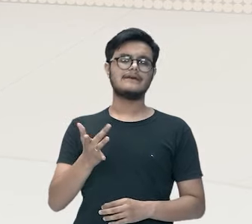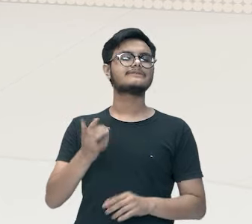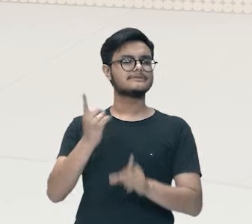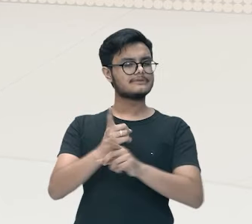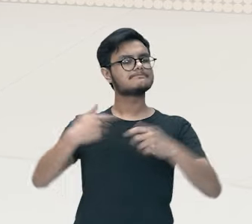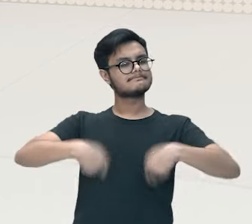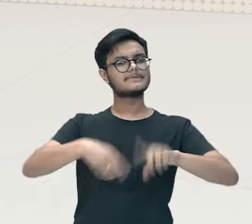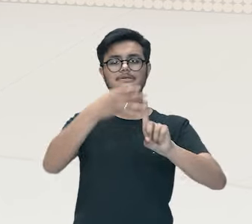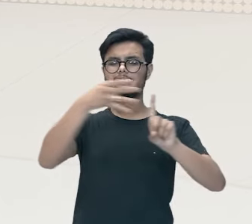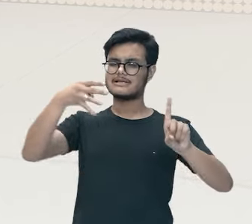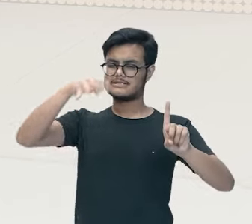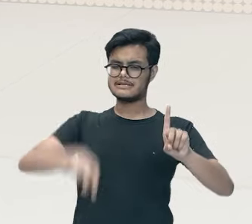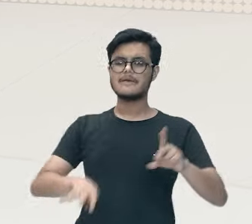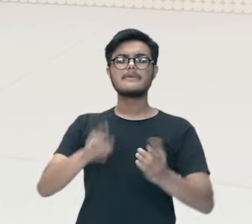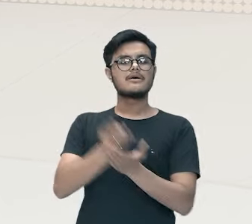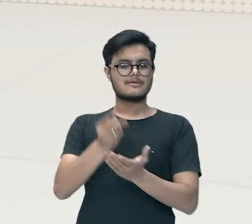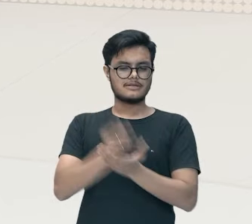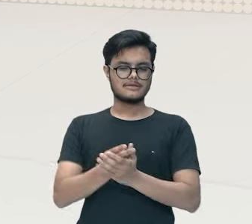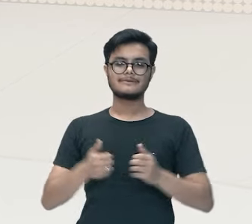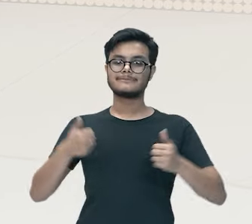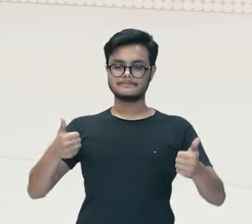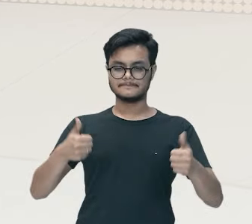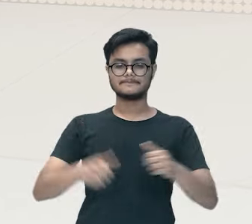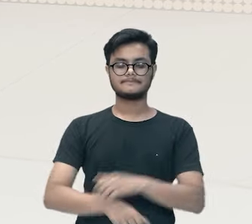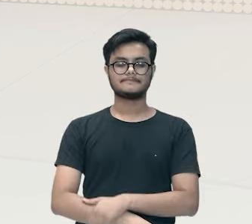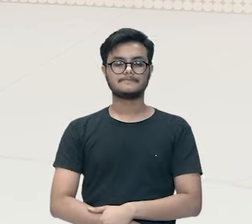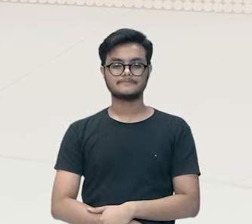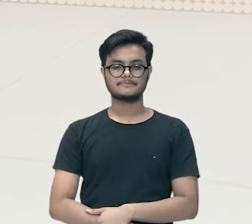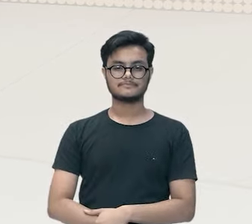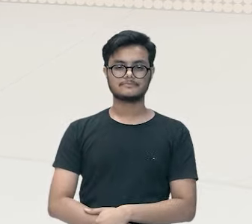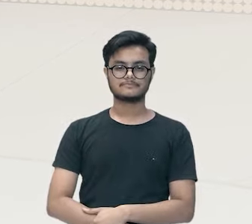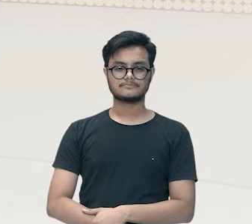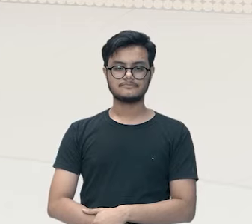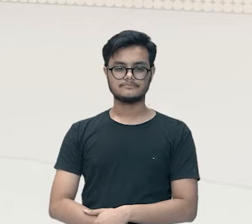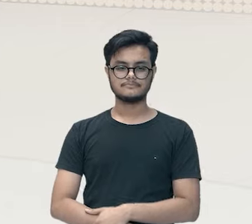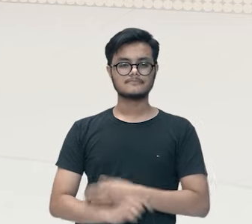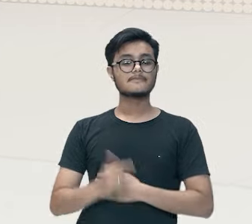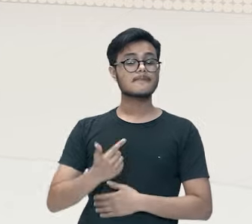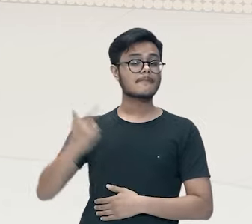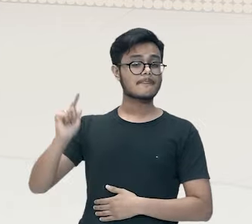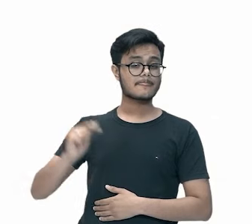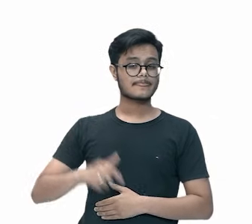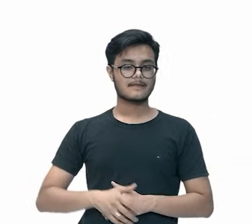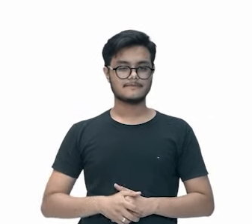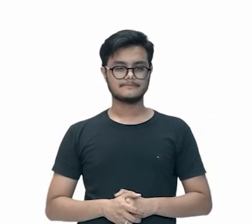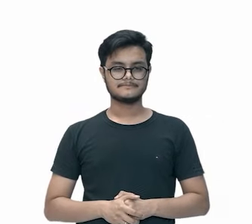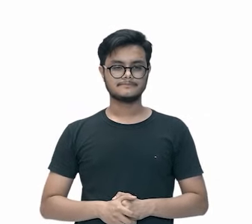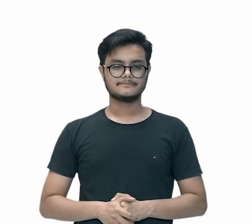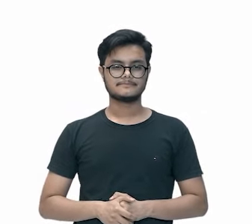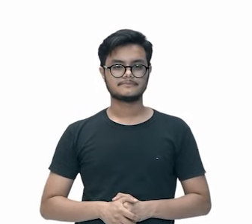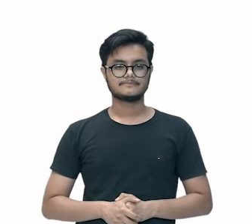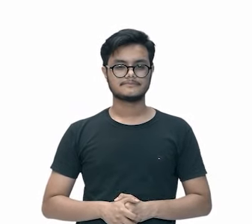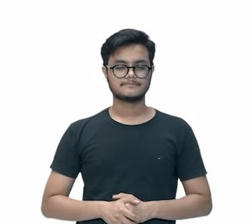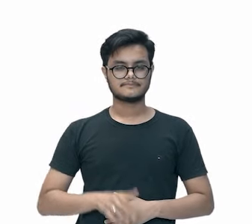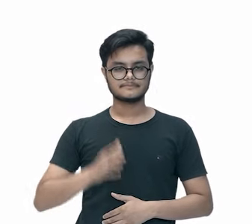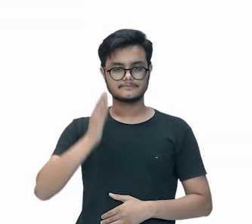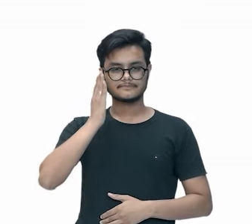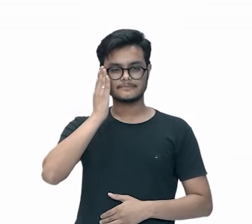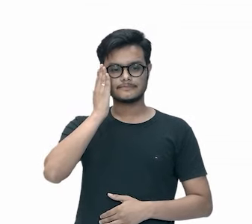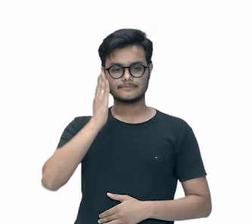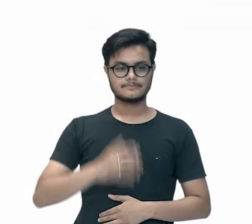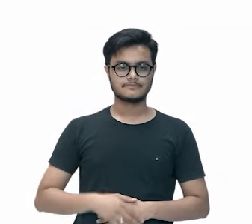passo das 3 partes da nomenclatura que a gente chega lá, tá bom? Bora continuar aí, olha só. Temos mais,